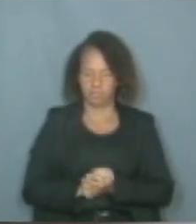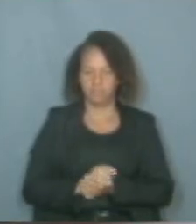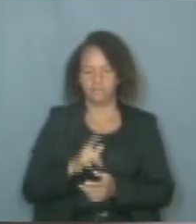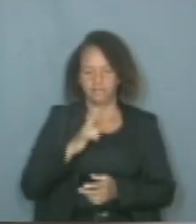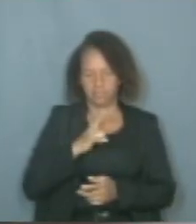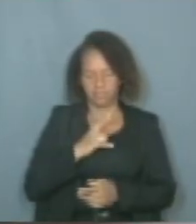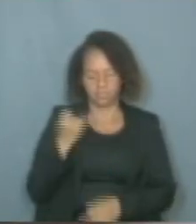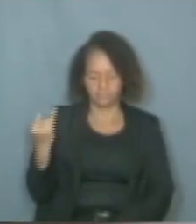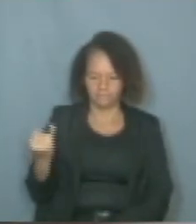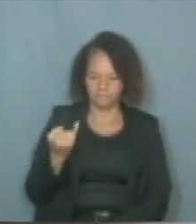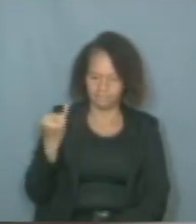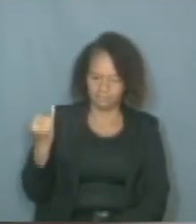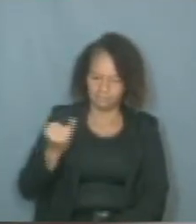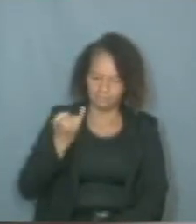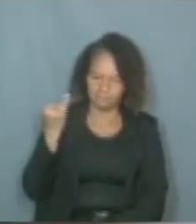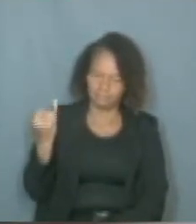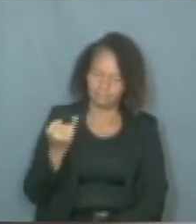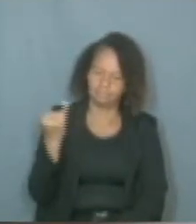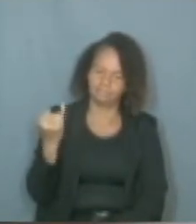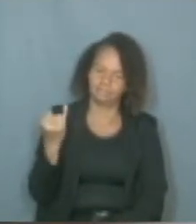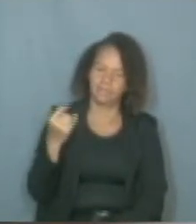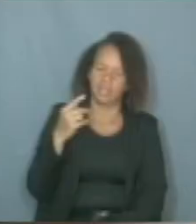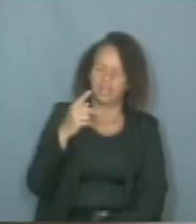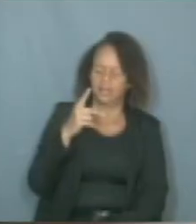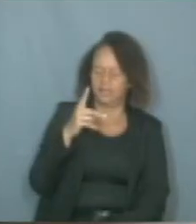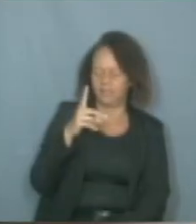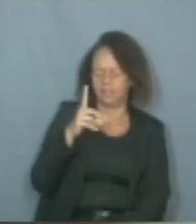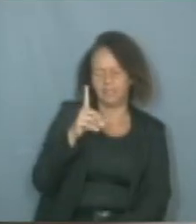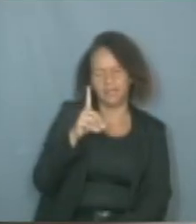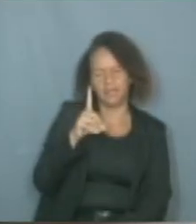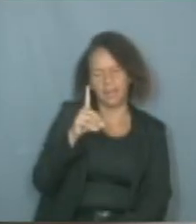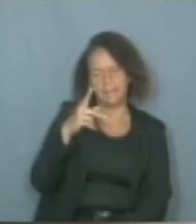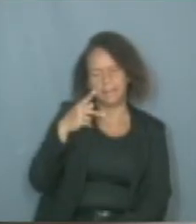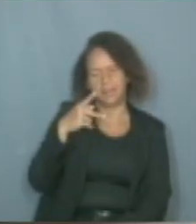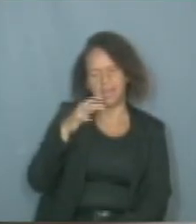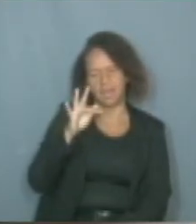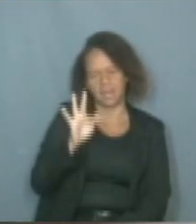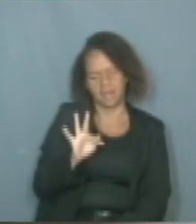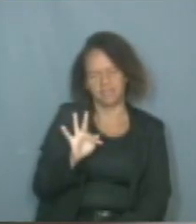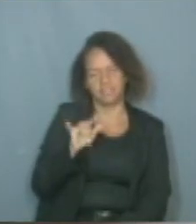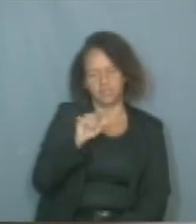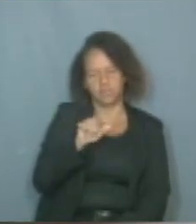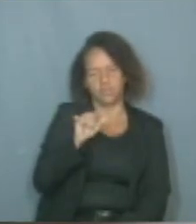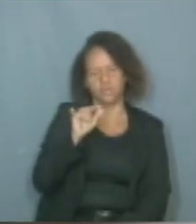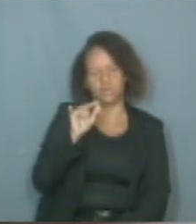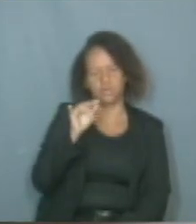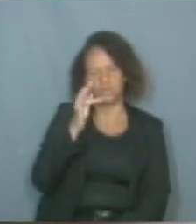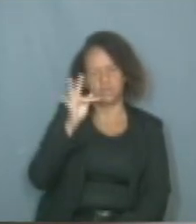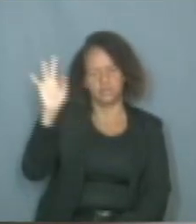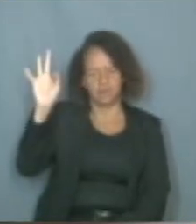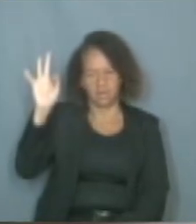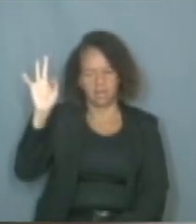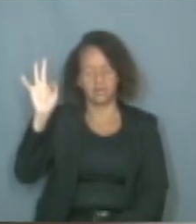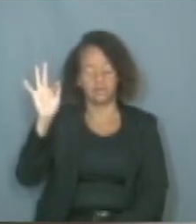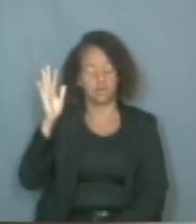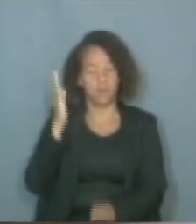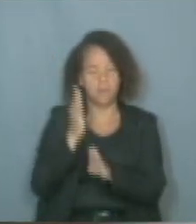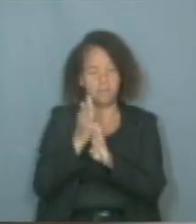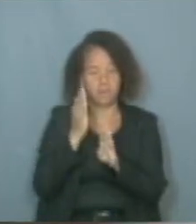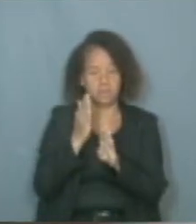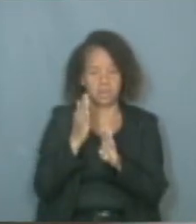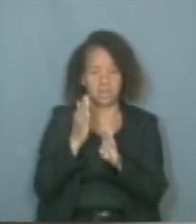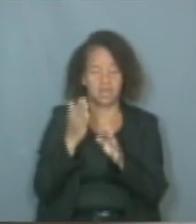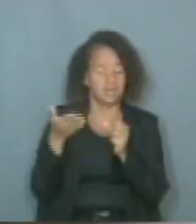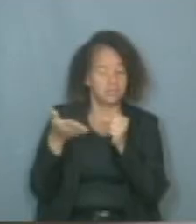como fundamento a DPF 976 do Supremo Tribunal Federal, Arguição de Descumprimento de